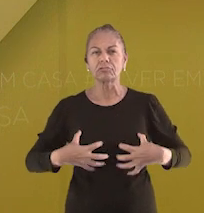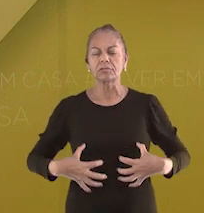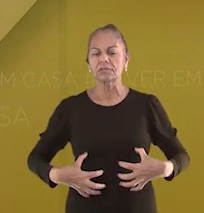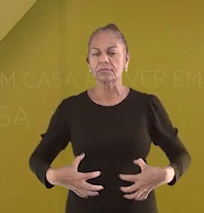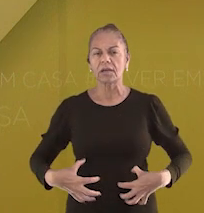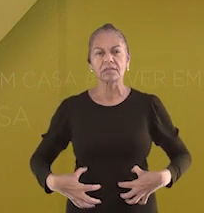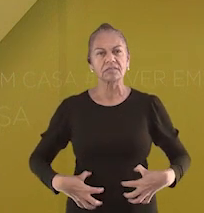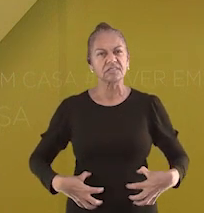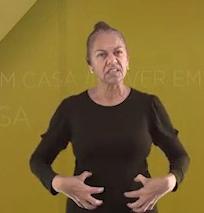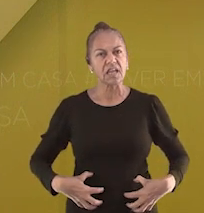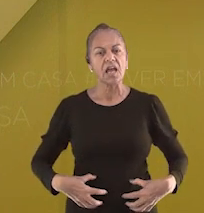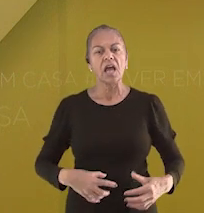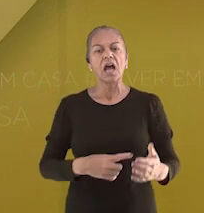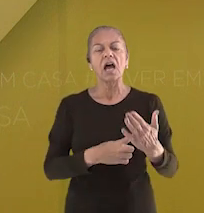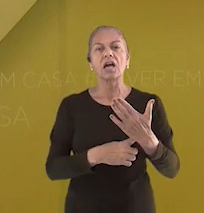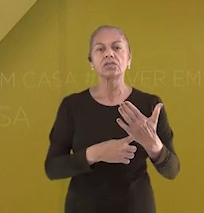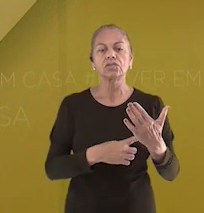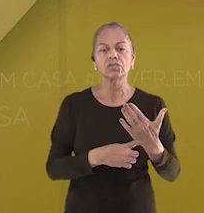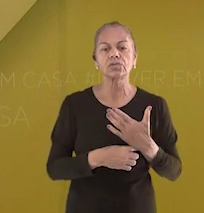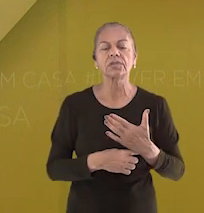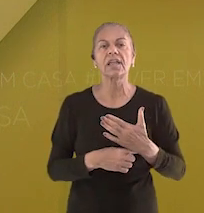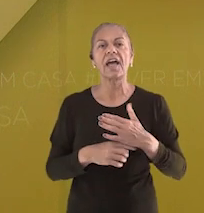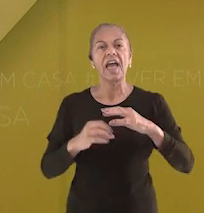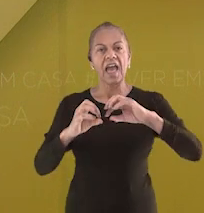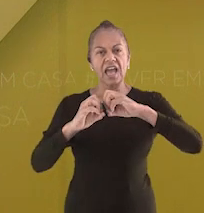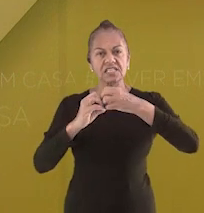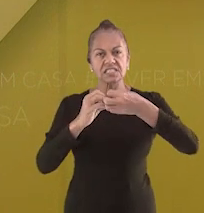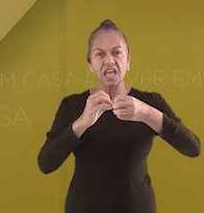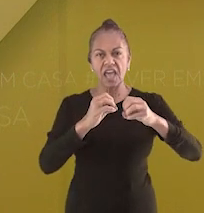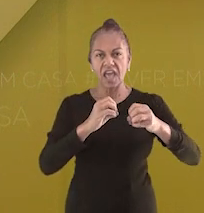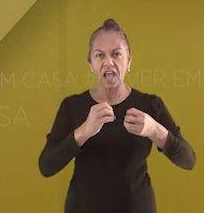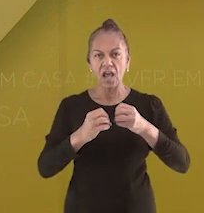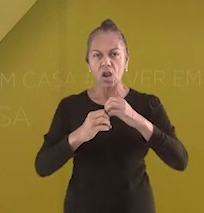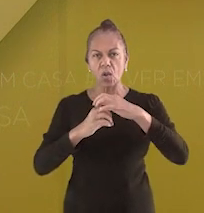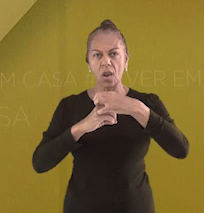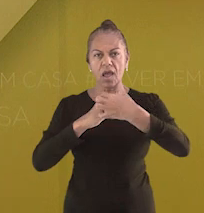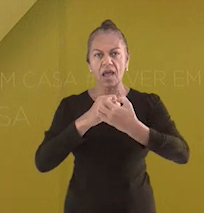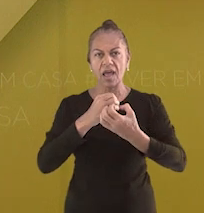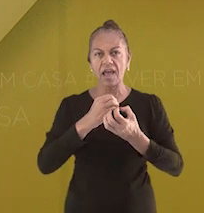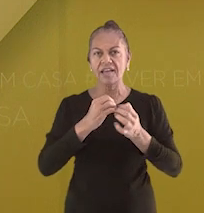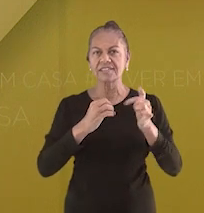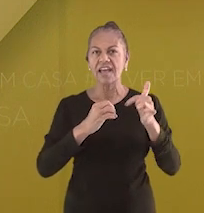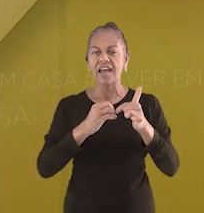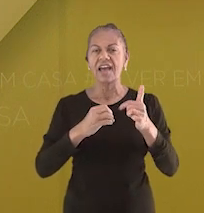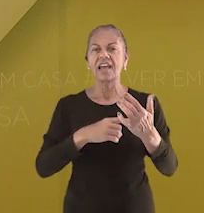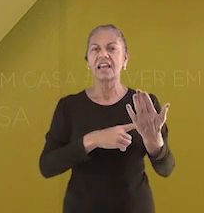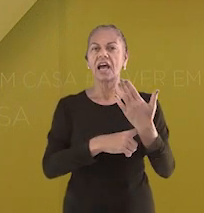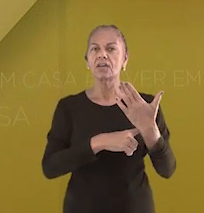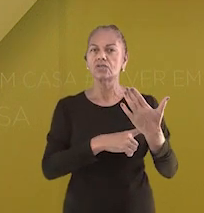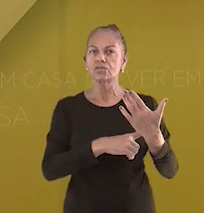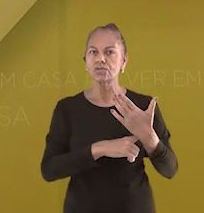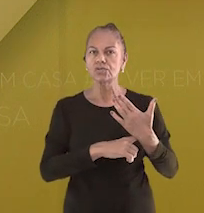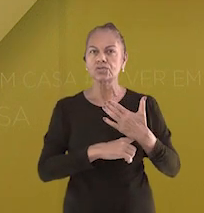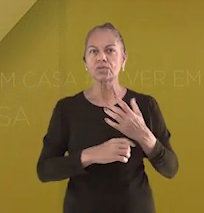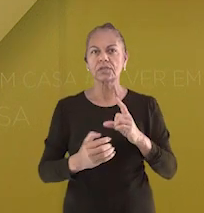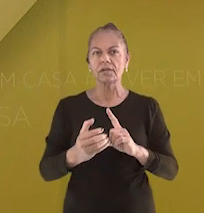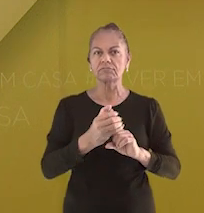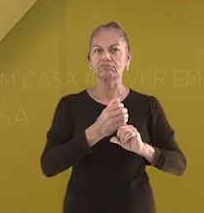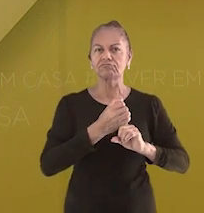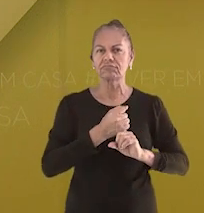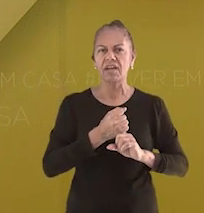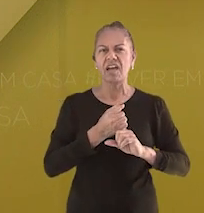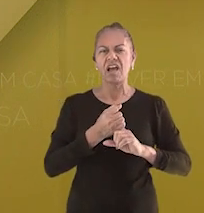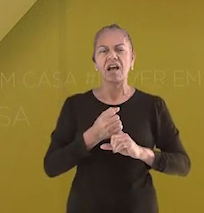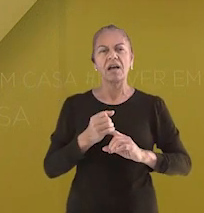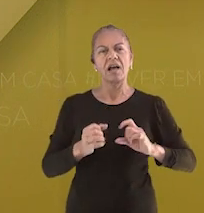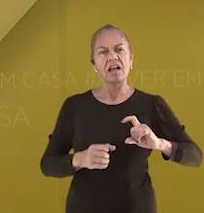ou seja, aumento das células de defesa que cumprem a função de combater e destruir agentes patogênicos,